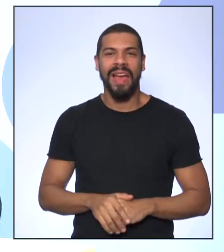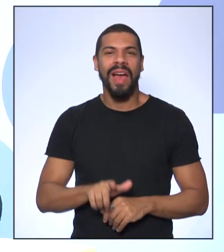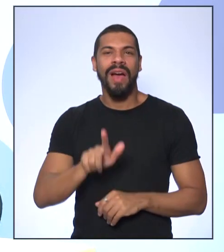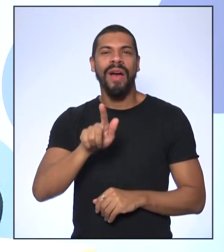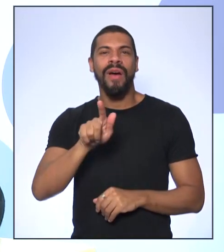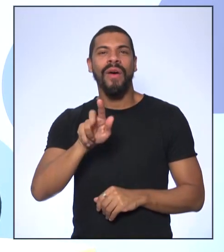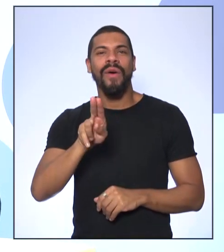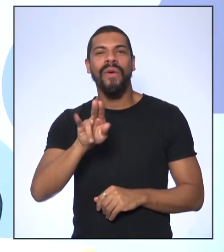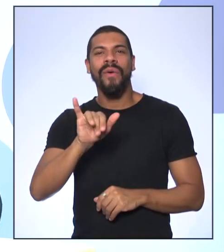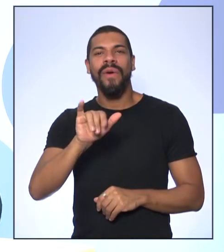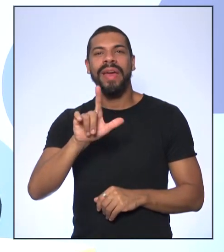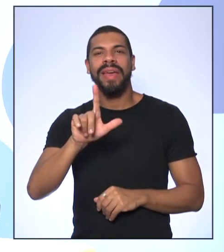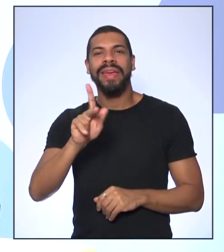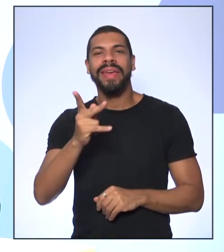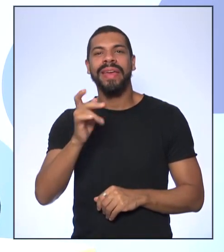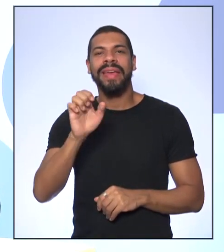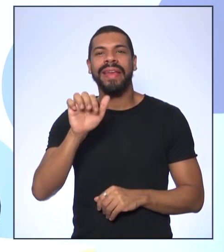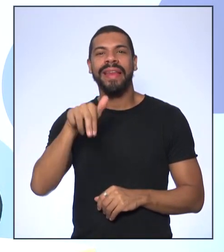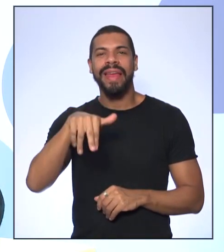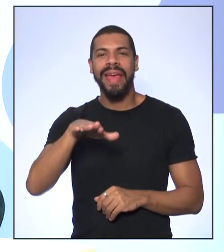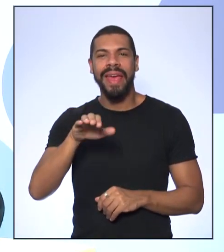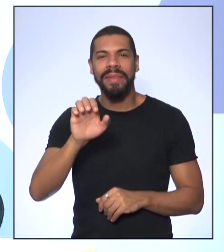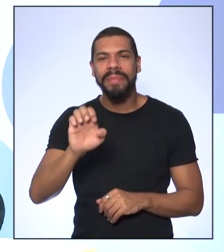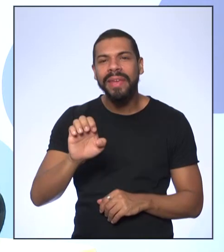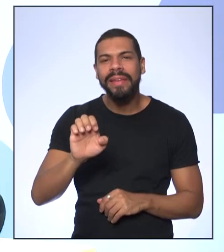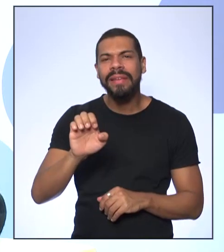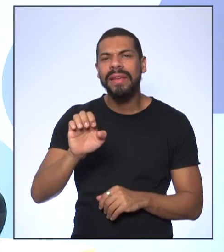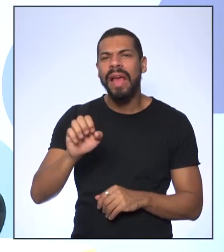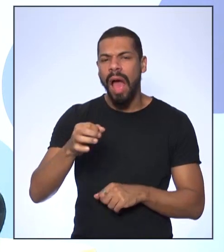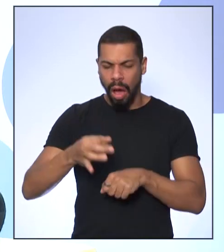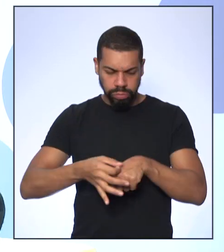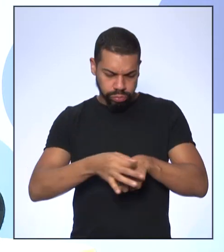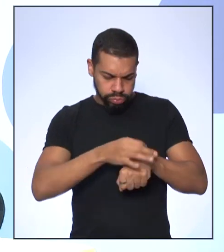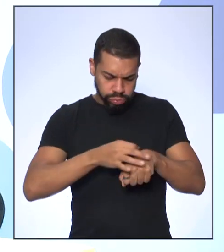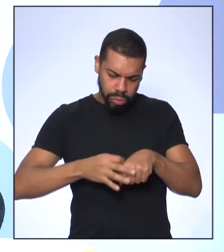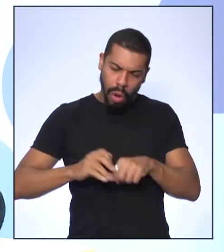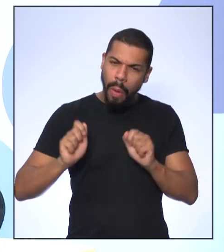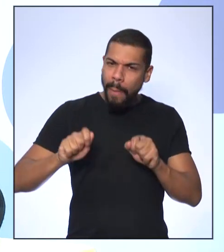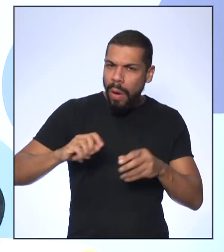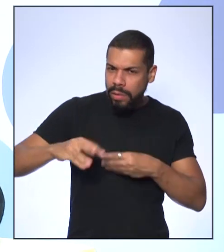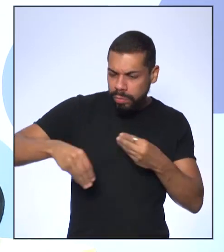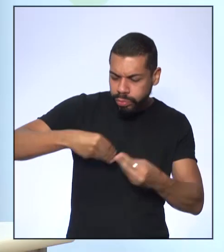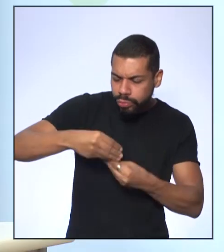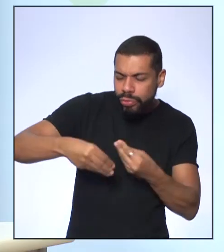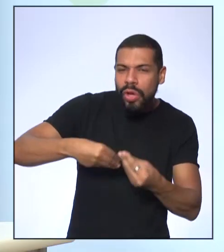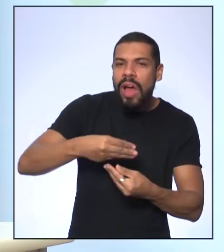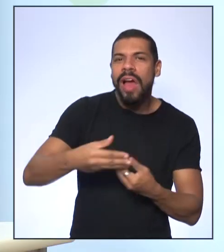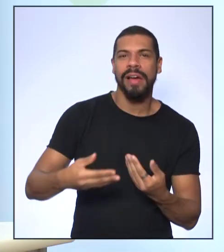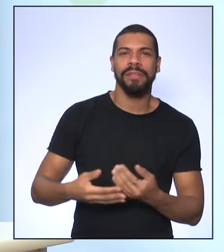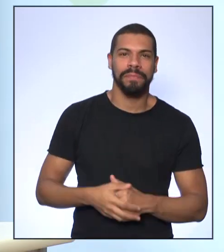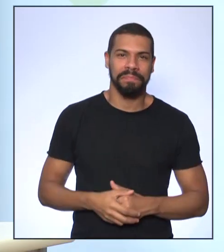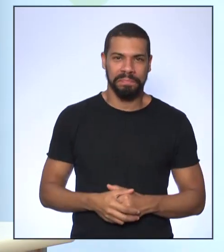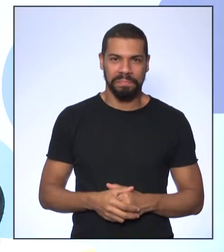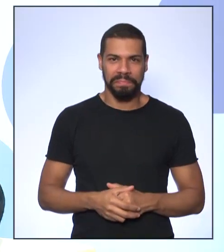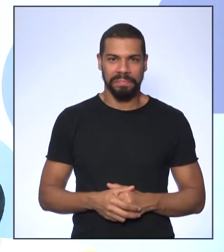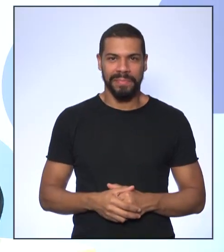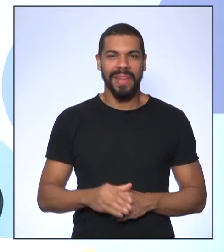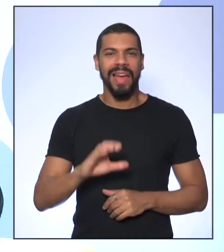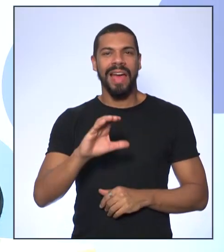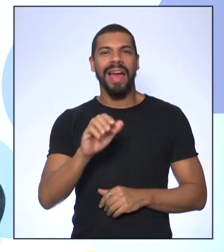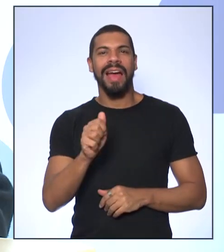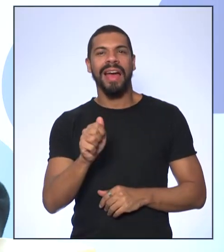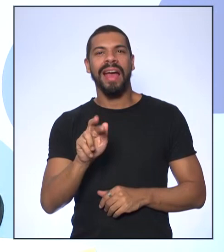pergunta se alguma célula, né? Se as células, elas podem se regenerar? Né?